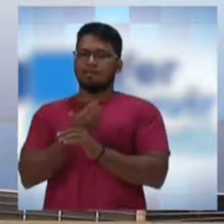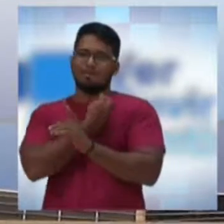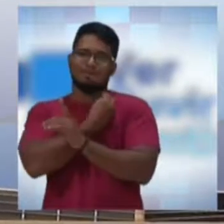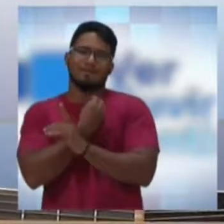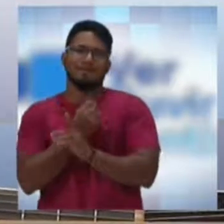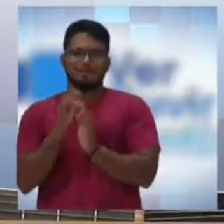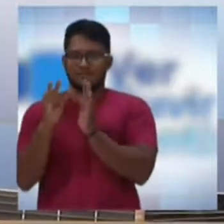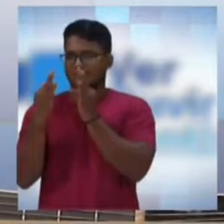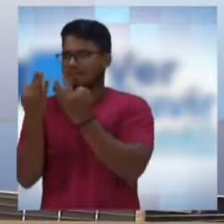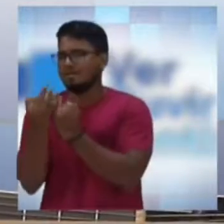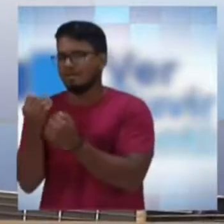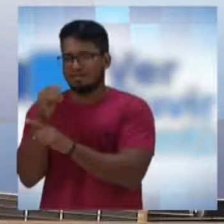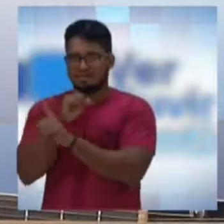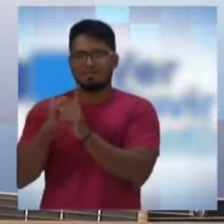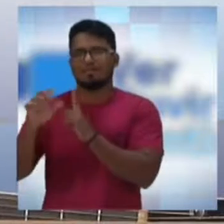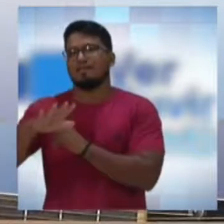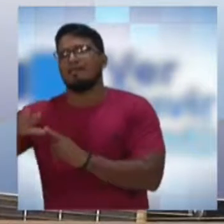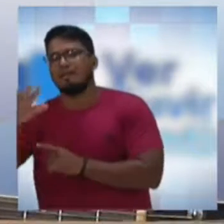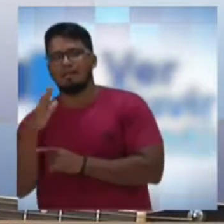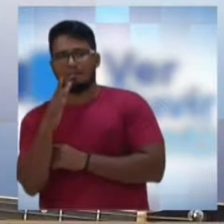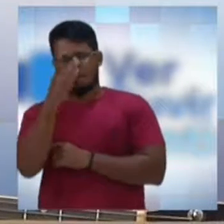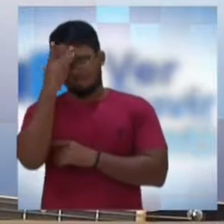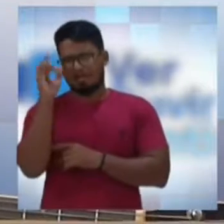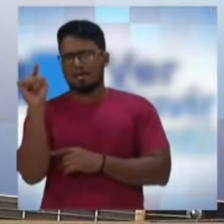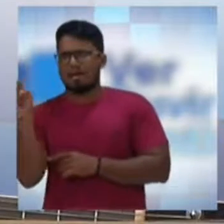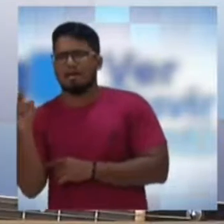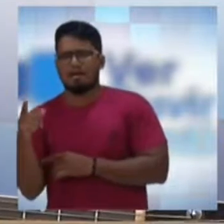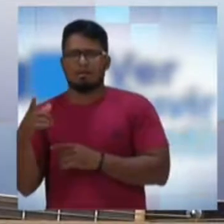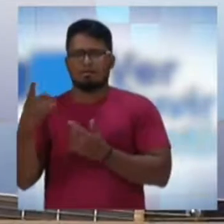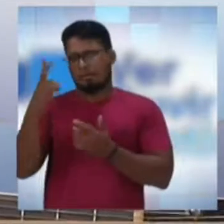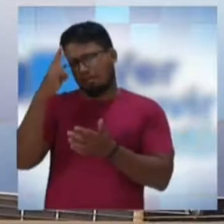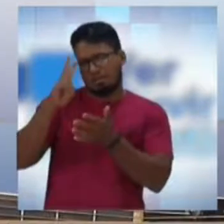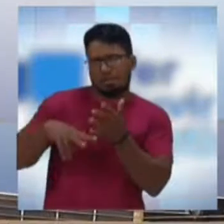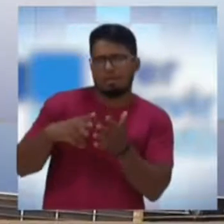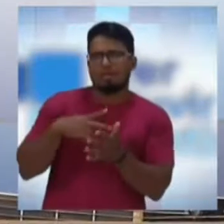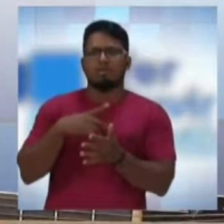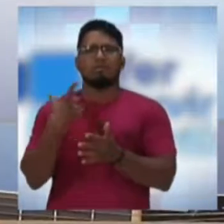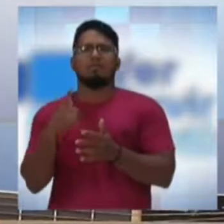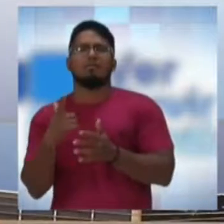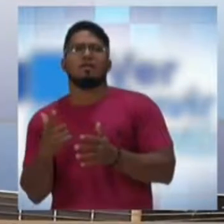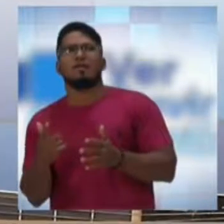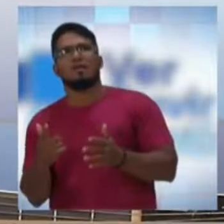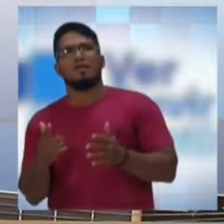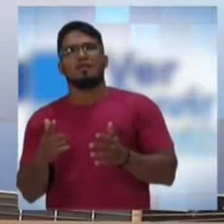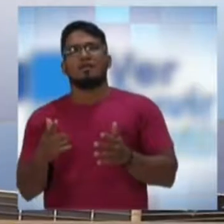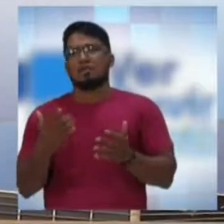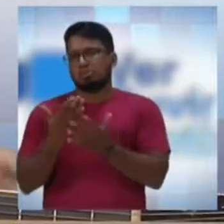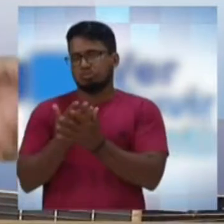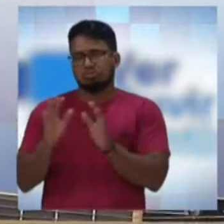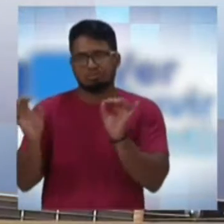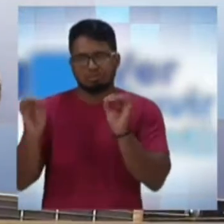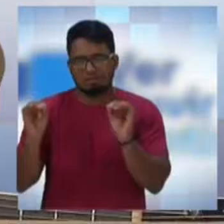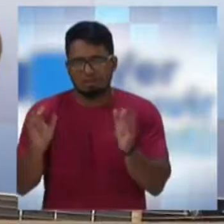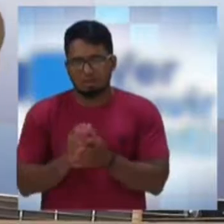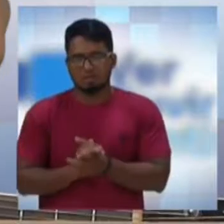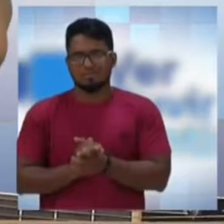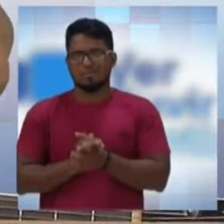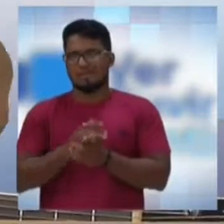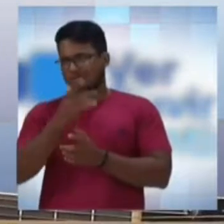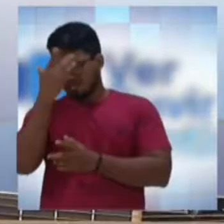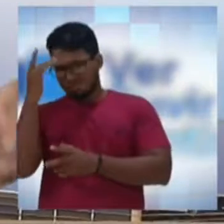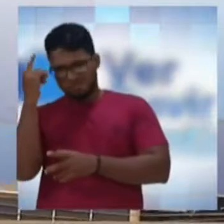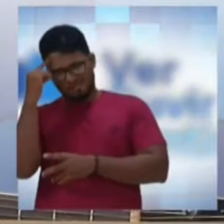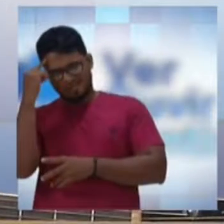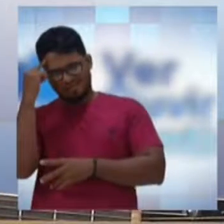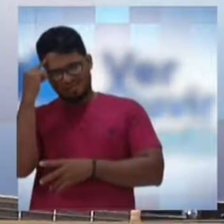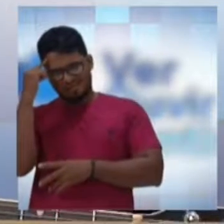dizer assim, pelo lado que sim, as pessoas pensam sim. Que por a pessoa não ser alfabetizada ou não ter tido muitos estudos, tem gente